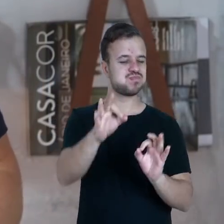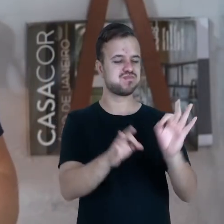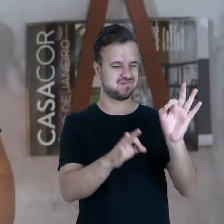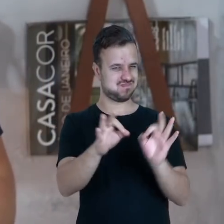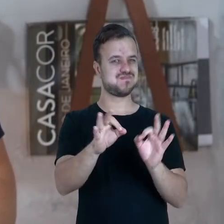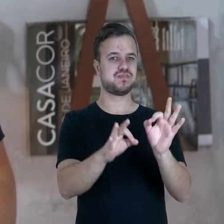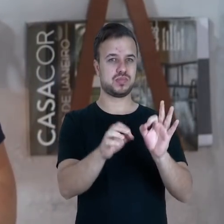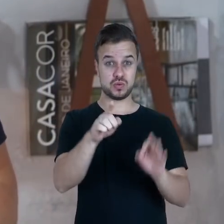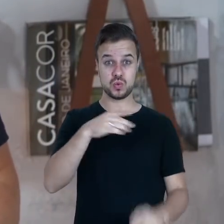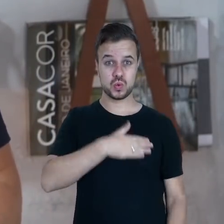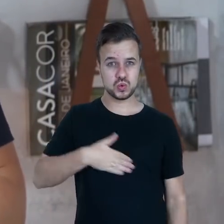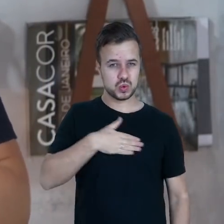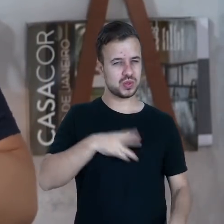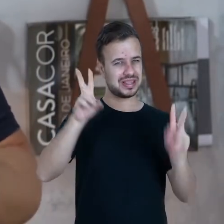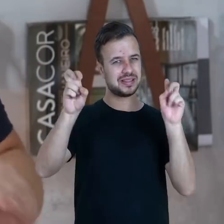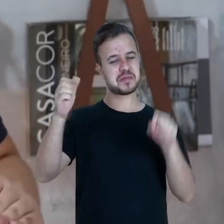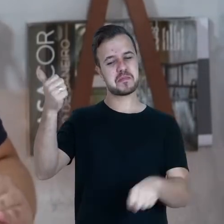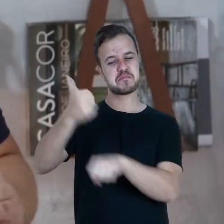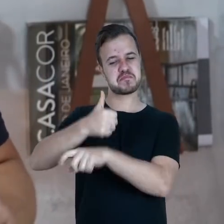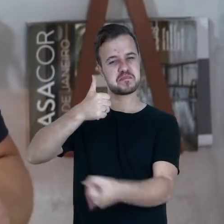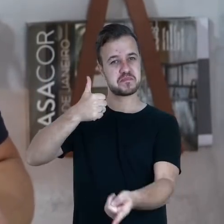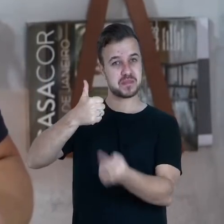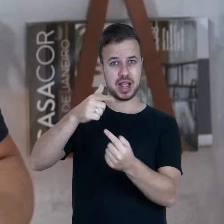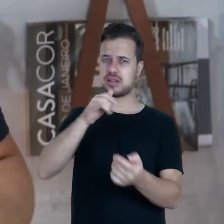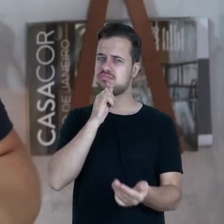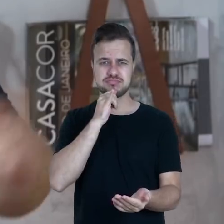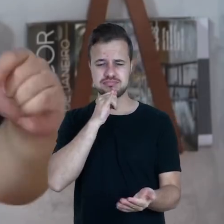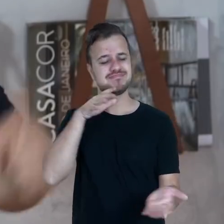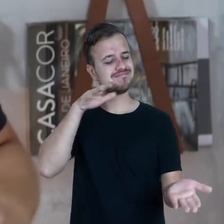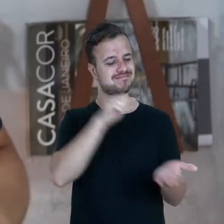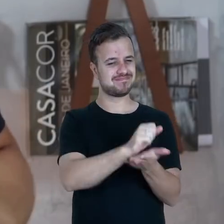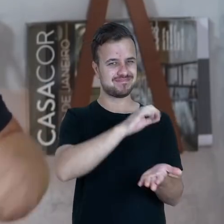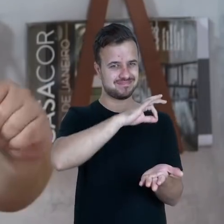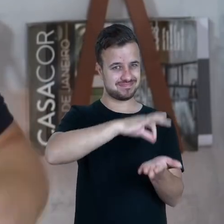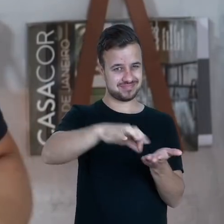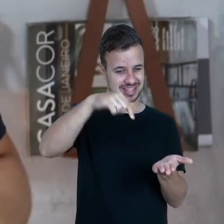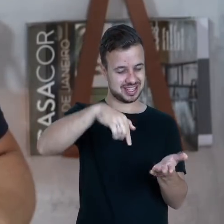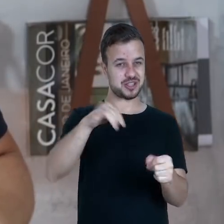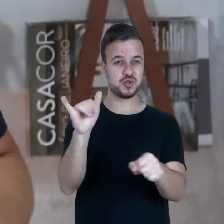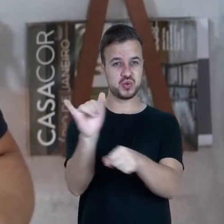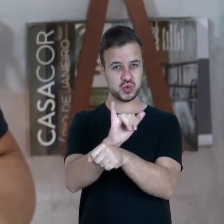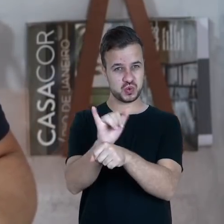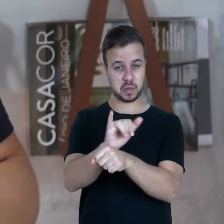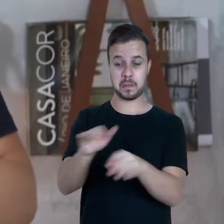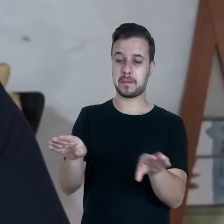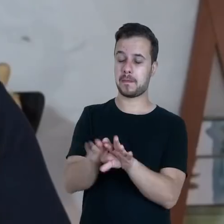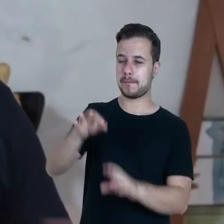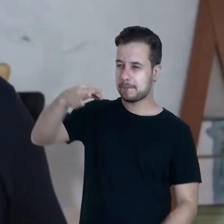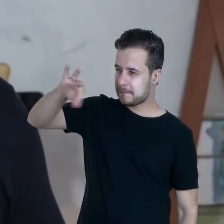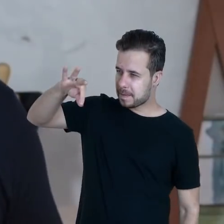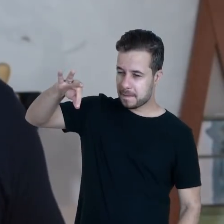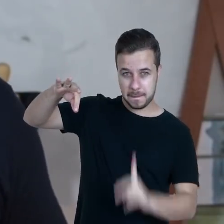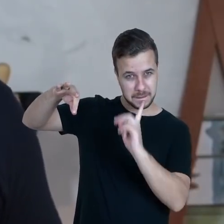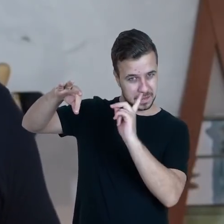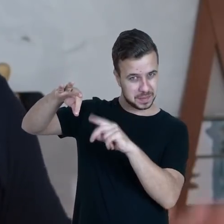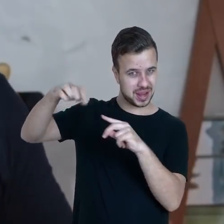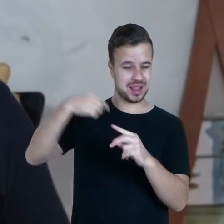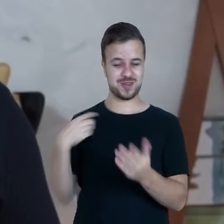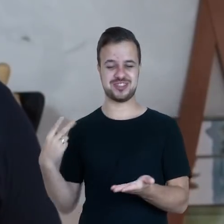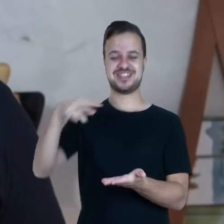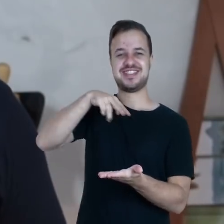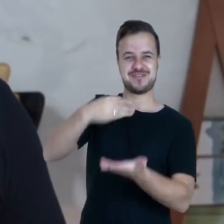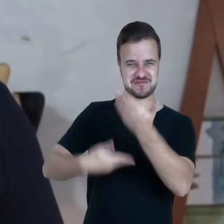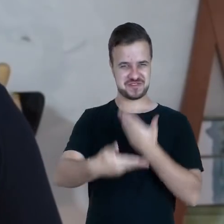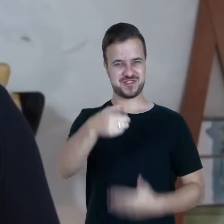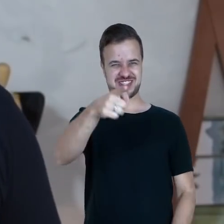desse vídeo? Deixa aqui o seu like, se você ainda não é inscrito aqui no canal da Van, se inscreva e ative o sininho de notificações, porque toda vez que eu aparecer por aqui